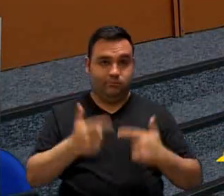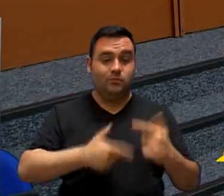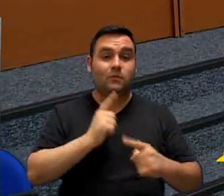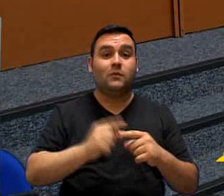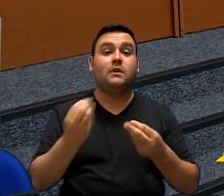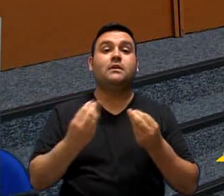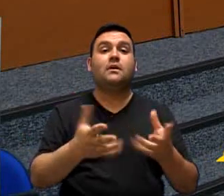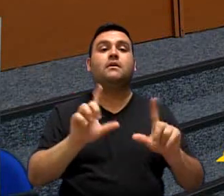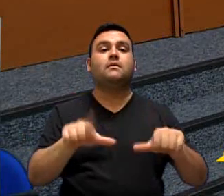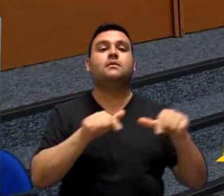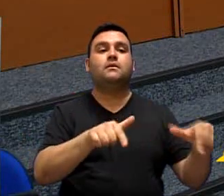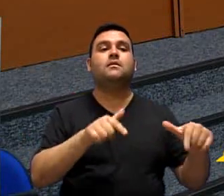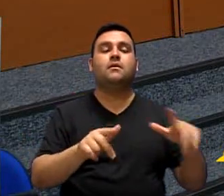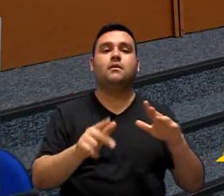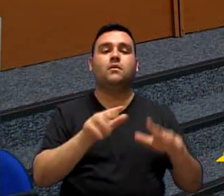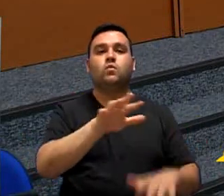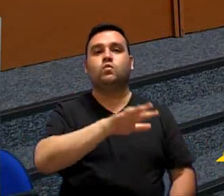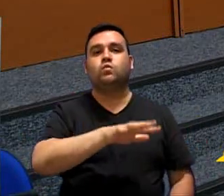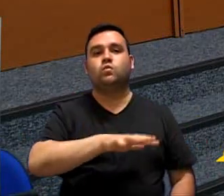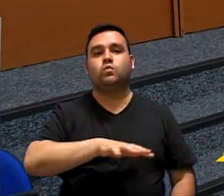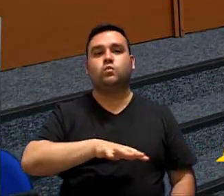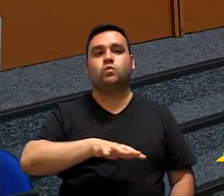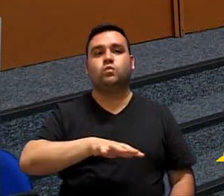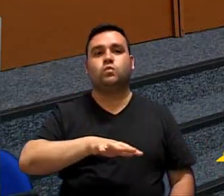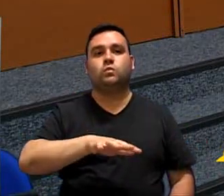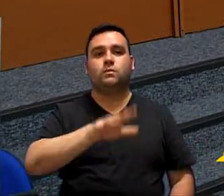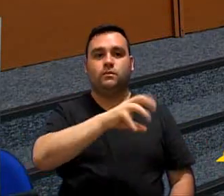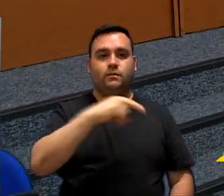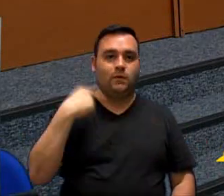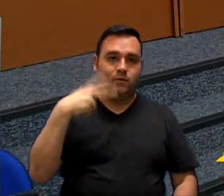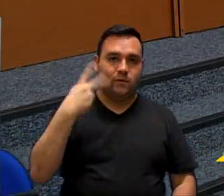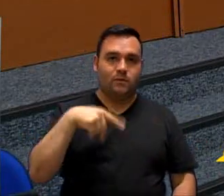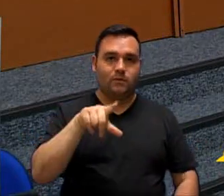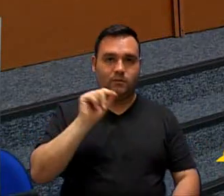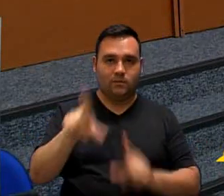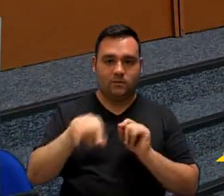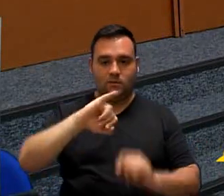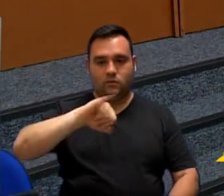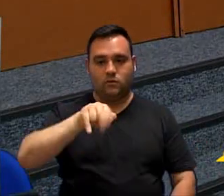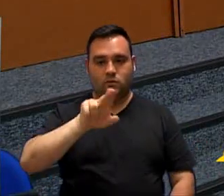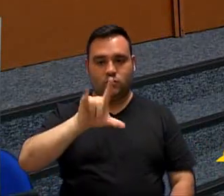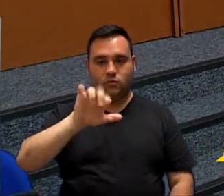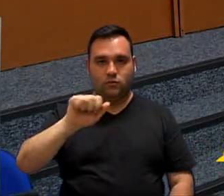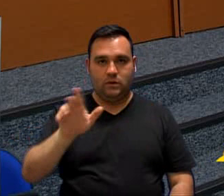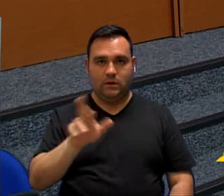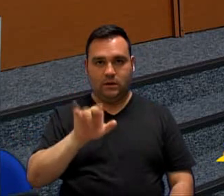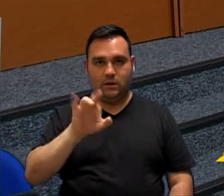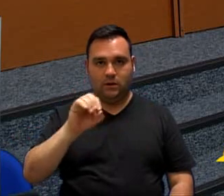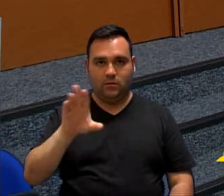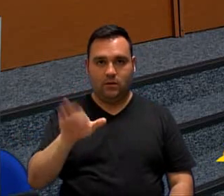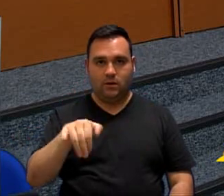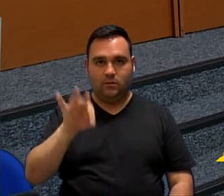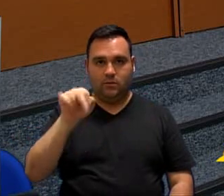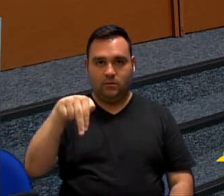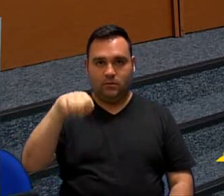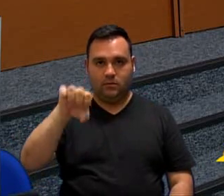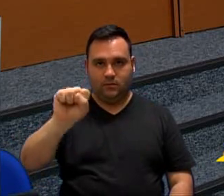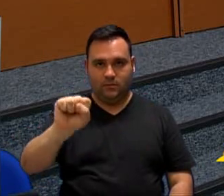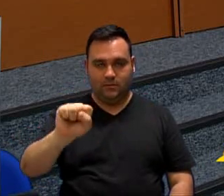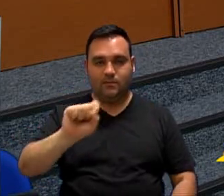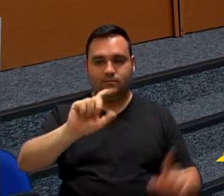serão entregues agora certificados para os vereadores eleitos. Júlia Ribeiro Martins.